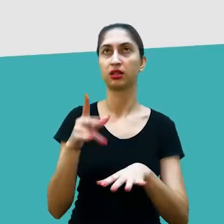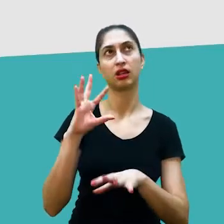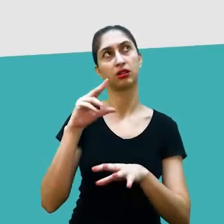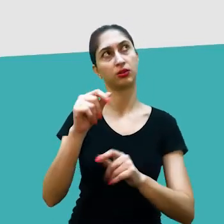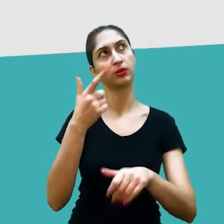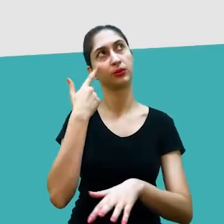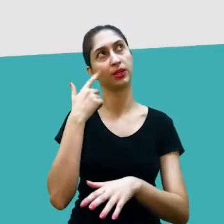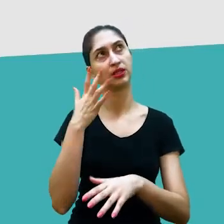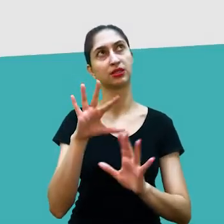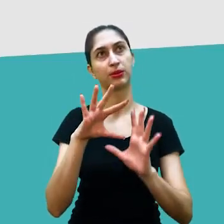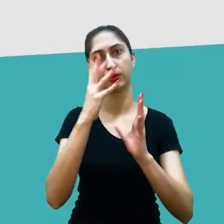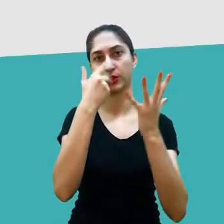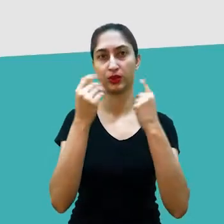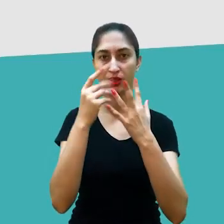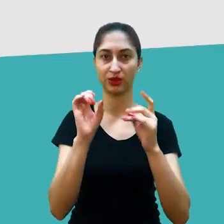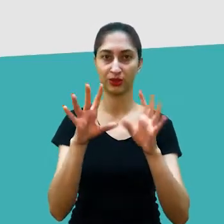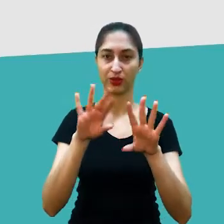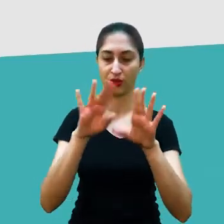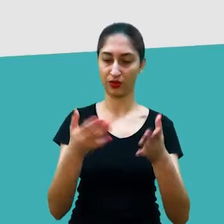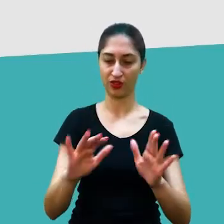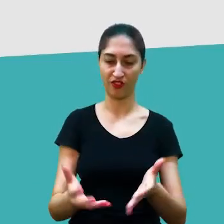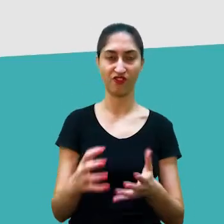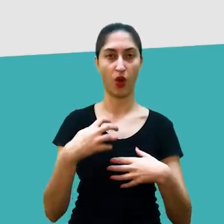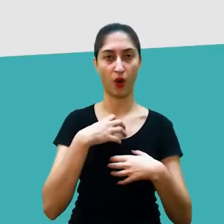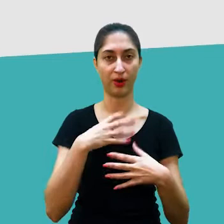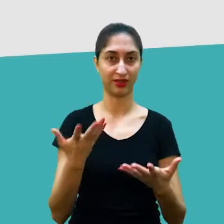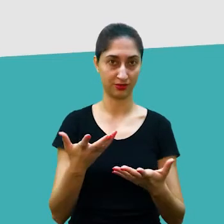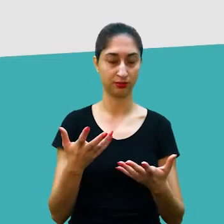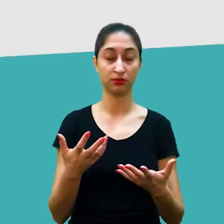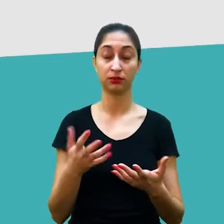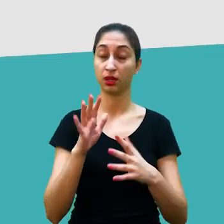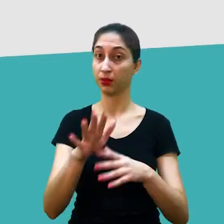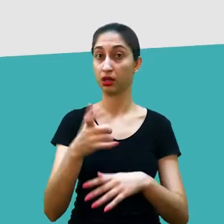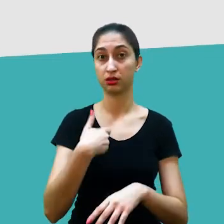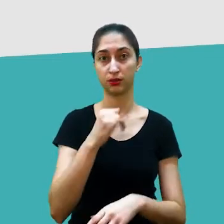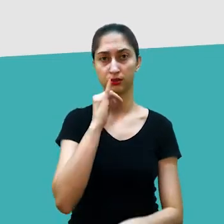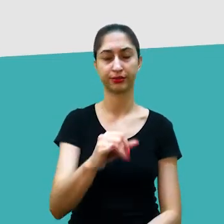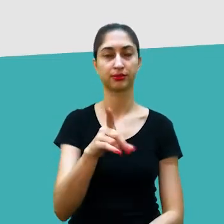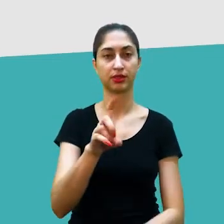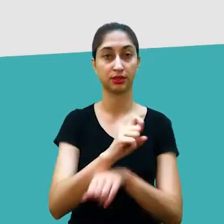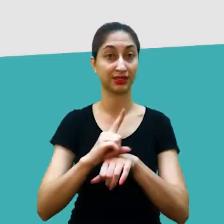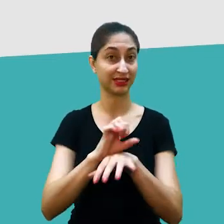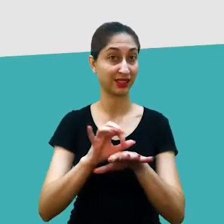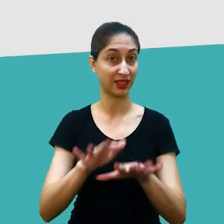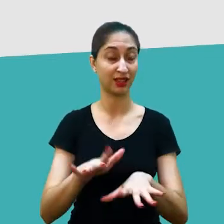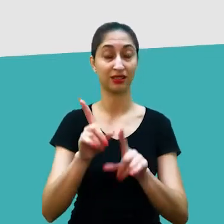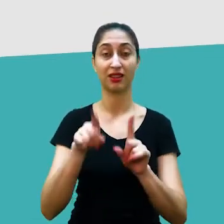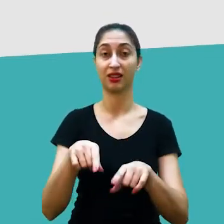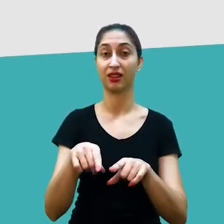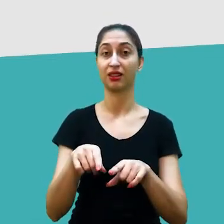o externo dele, né, para o contorno desse produto. E quando eu estou falando design, eu estou